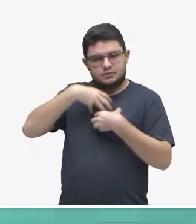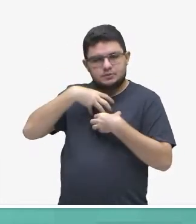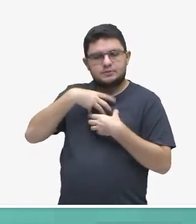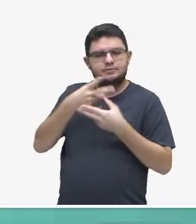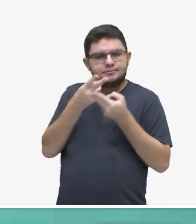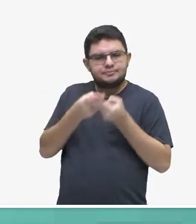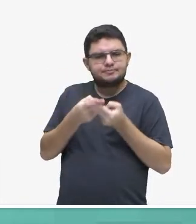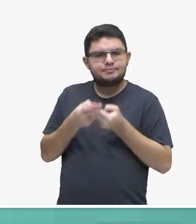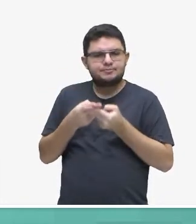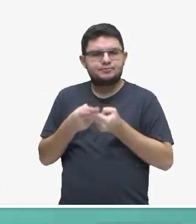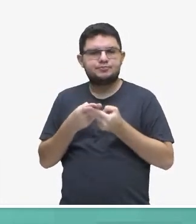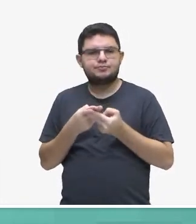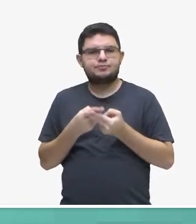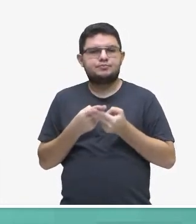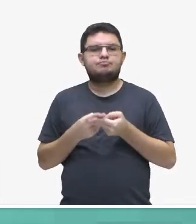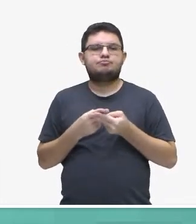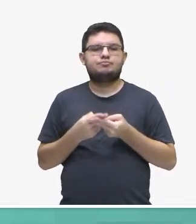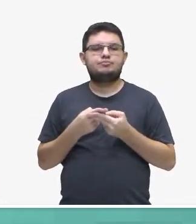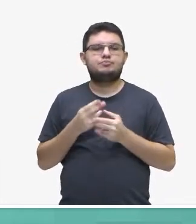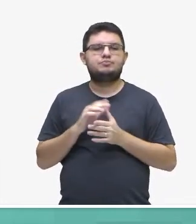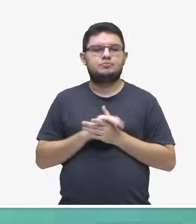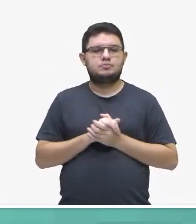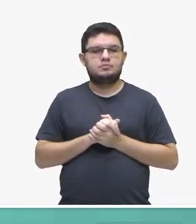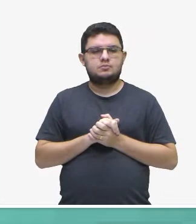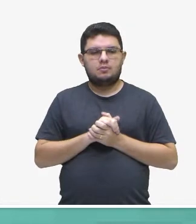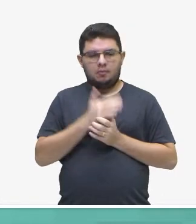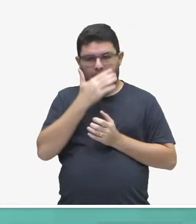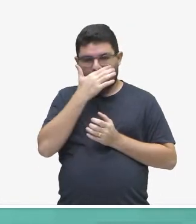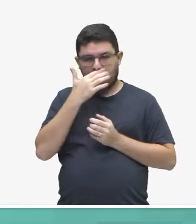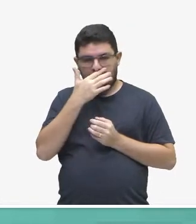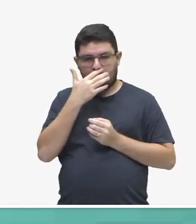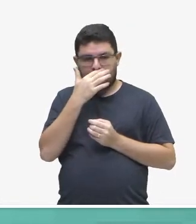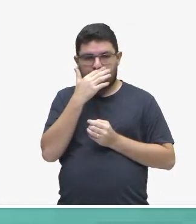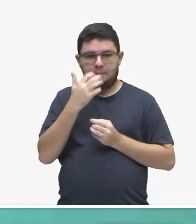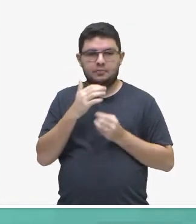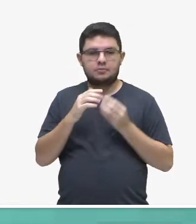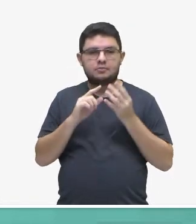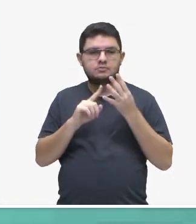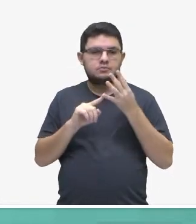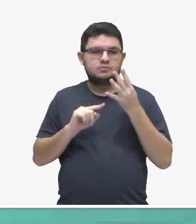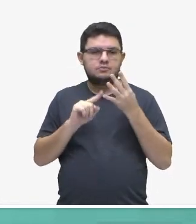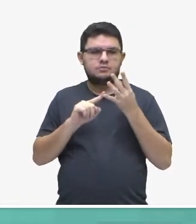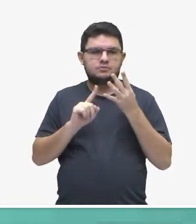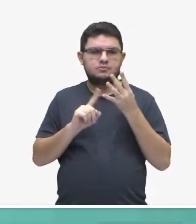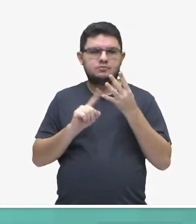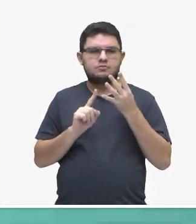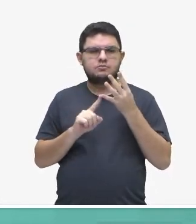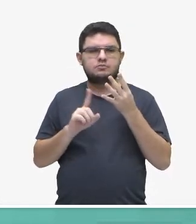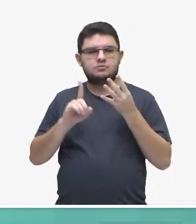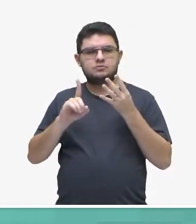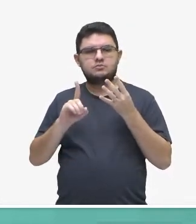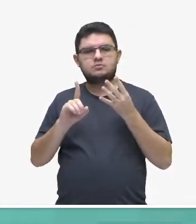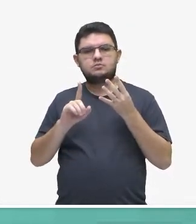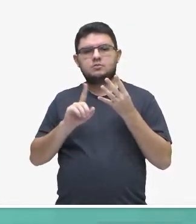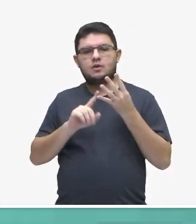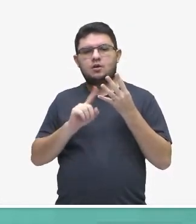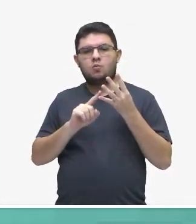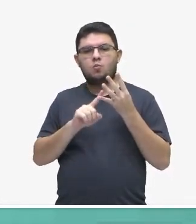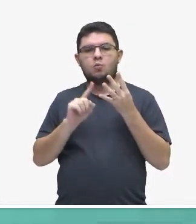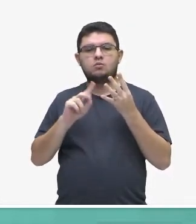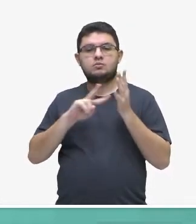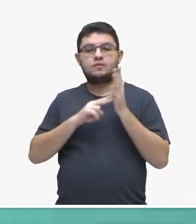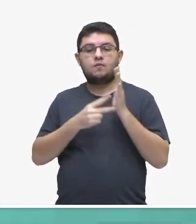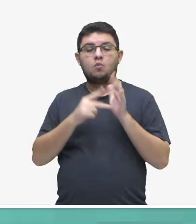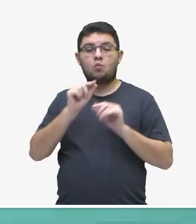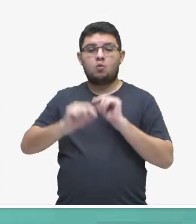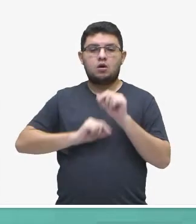patient, ser paciente, né? Depois eu tenho essa grande frase aí, ó, demanding too much from myself. Quando algo